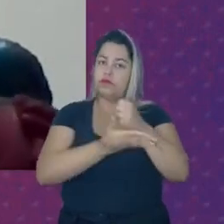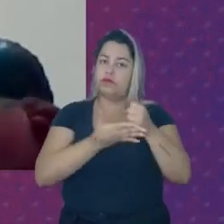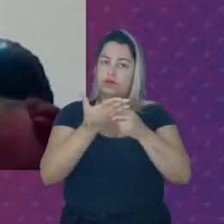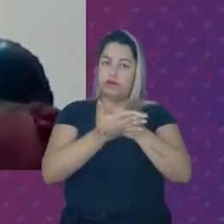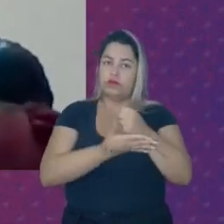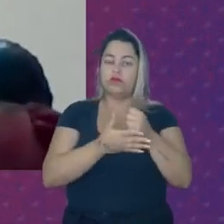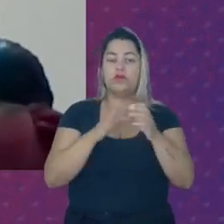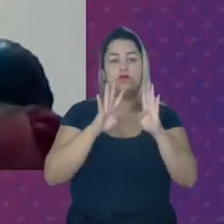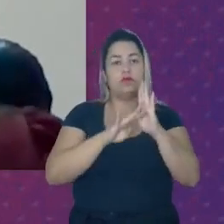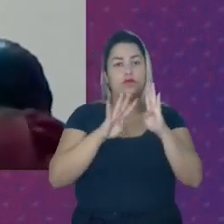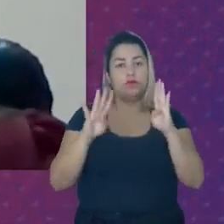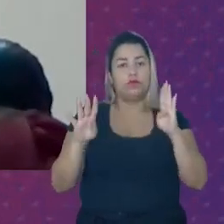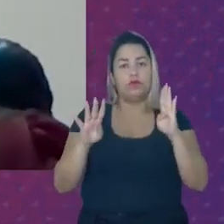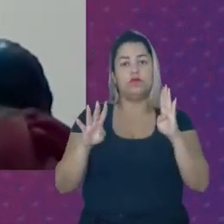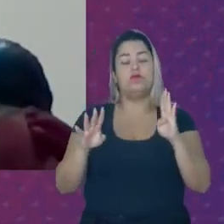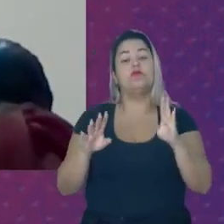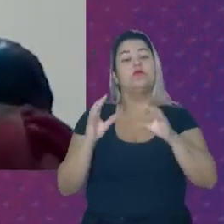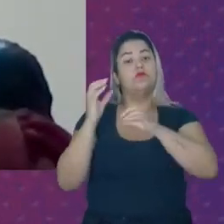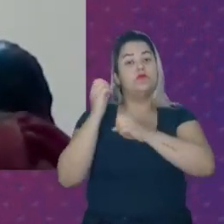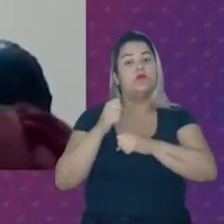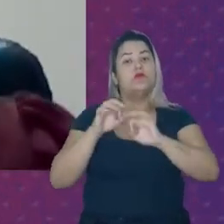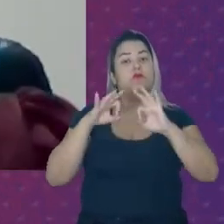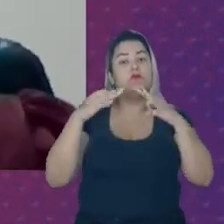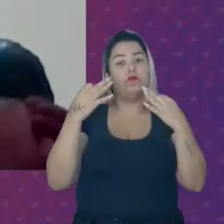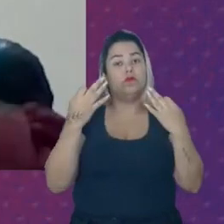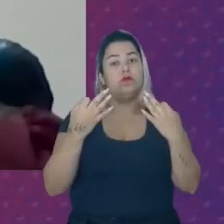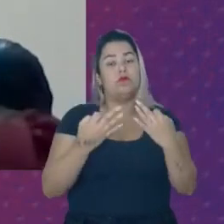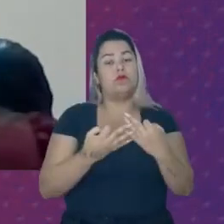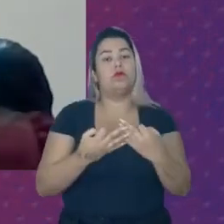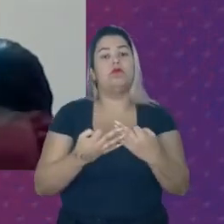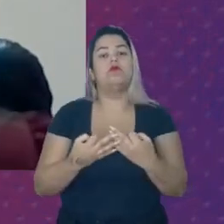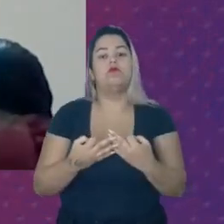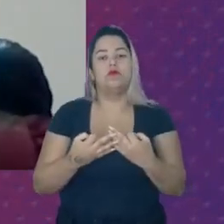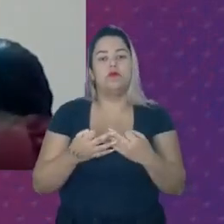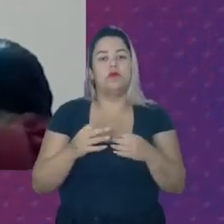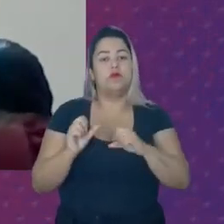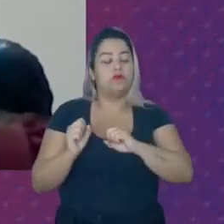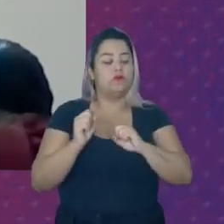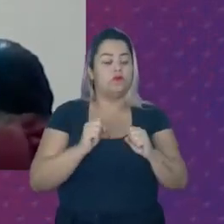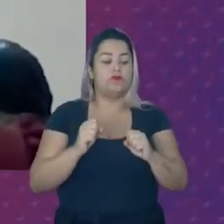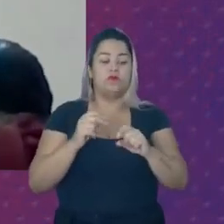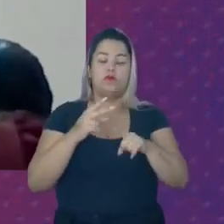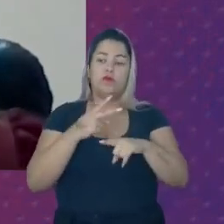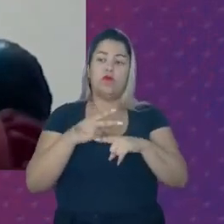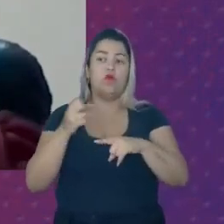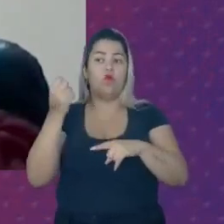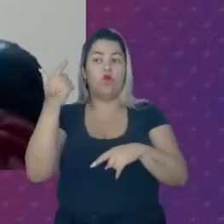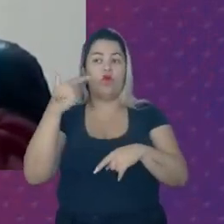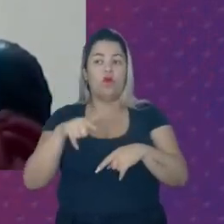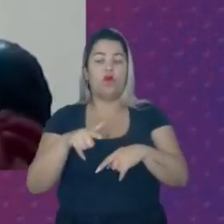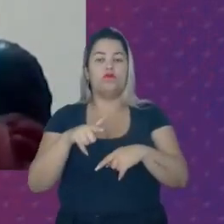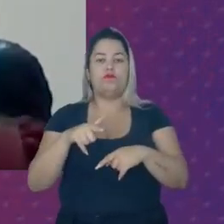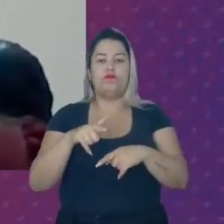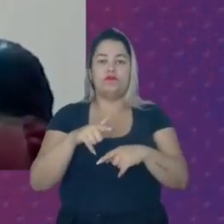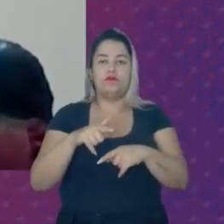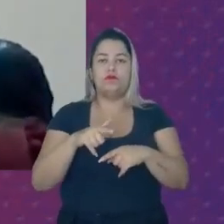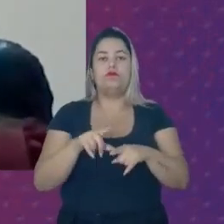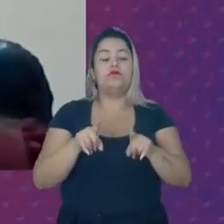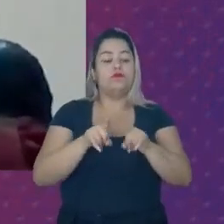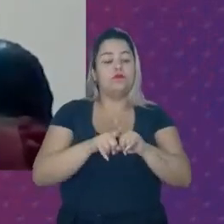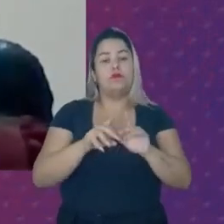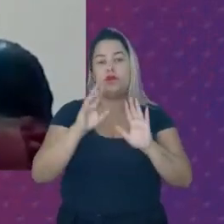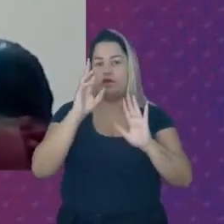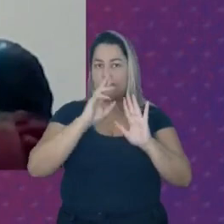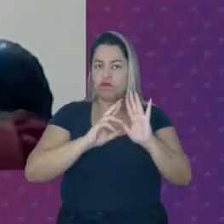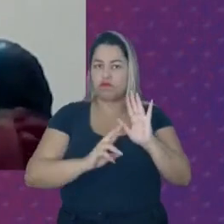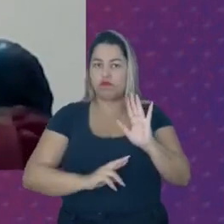de beneficiários do programa Bolsa Família, para que essa família possa vir ser beneficiada com outro programa. Então, há essa